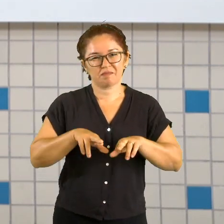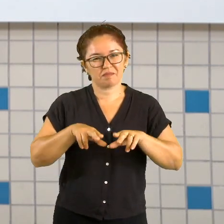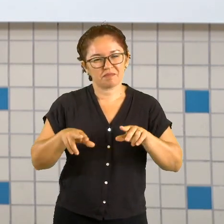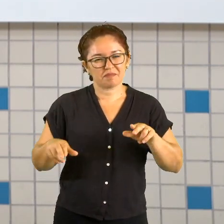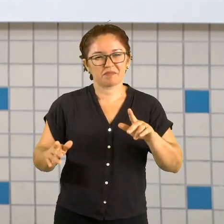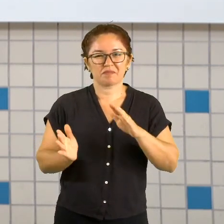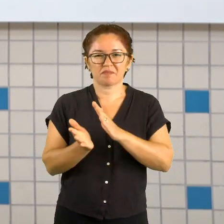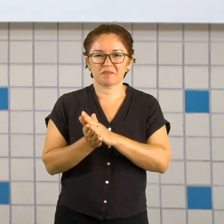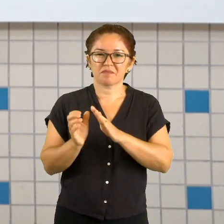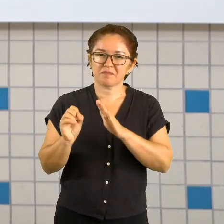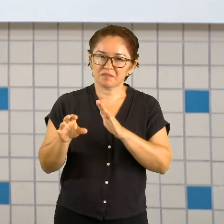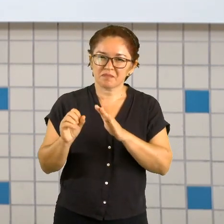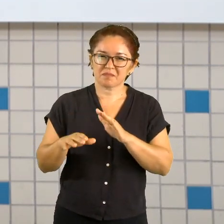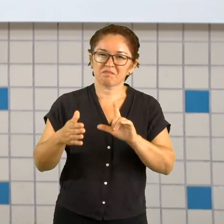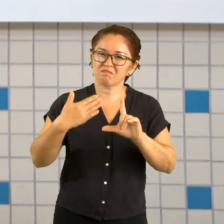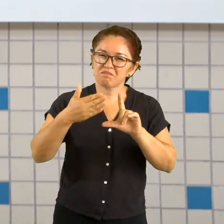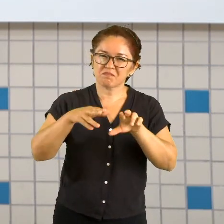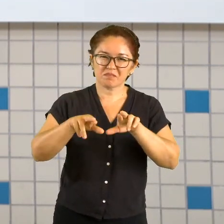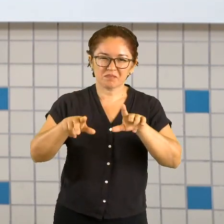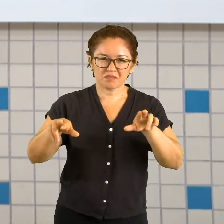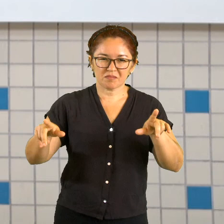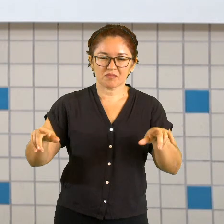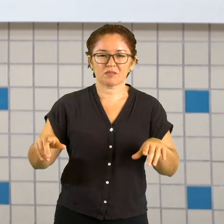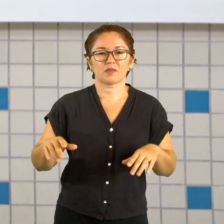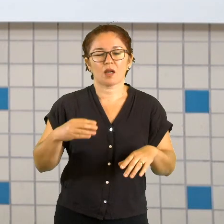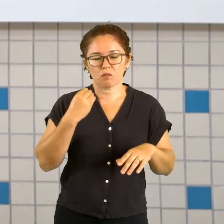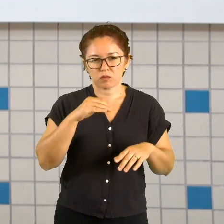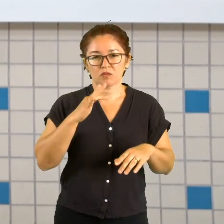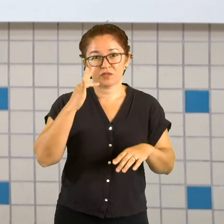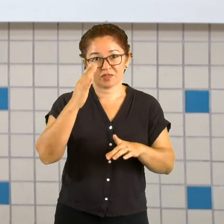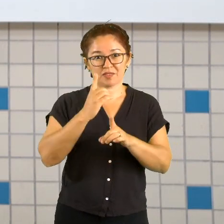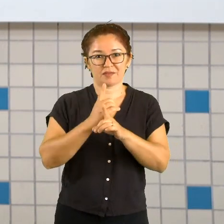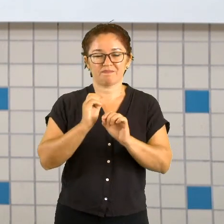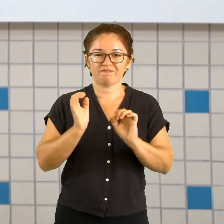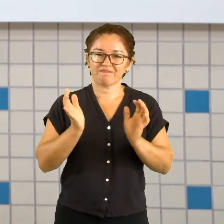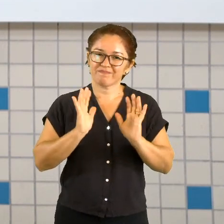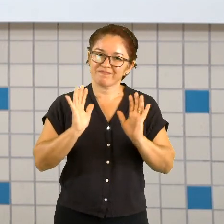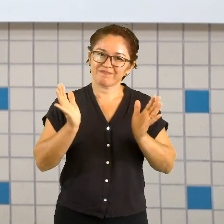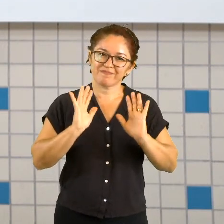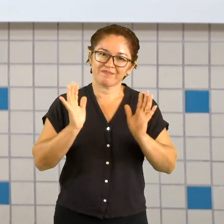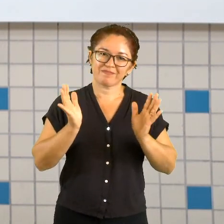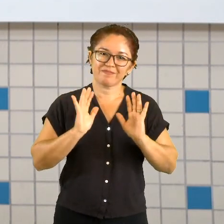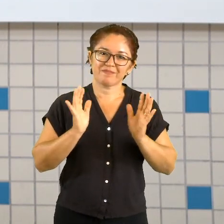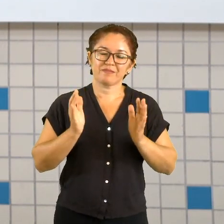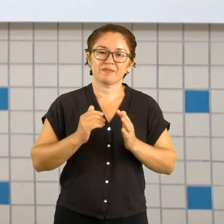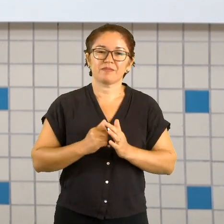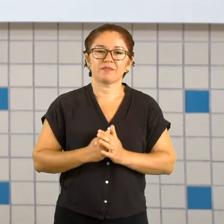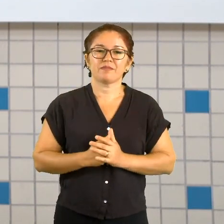ferramentas que são dadas, e vejo vocês na próxima aula. Até mais.